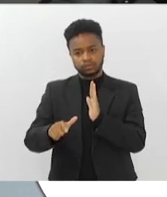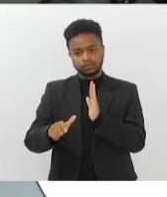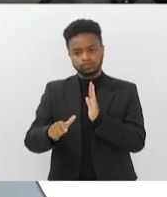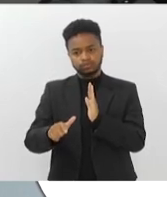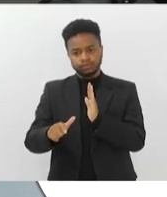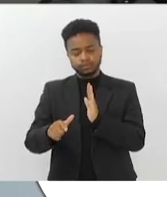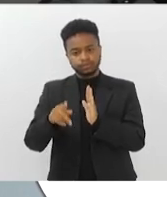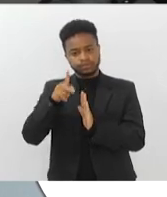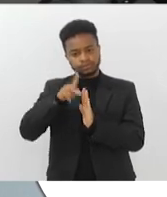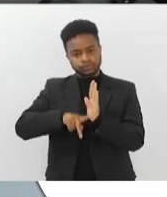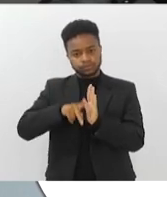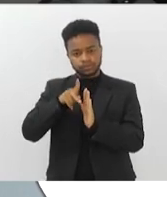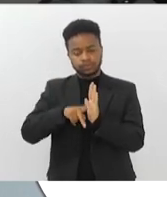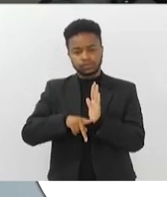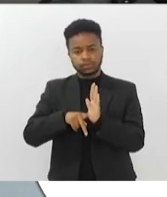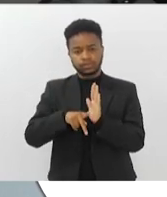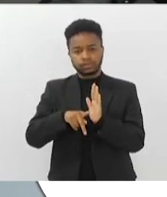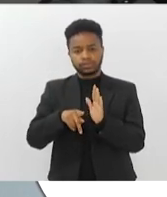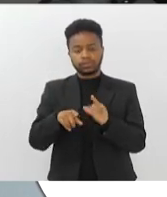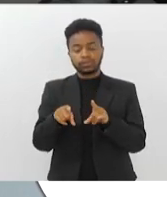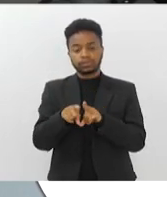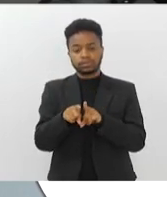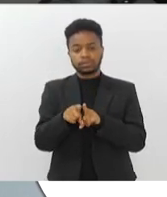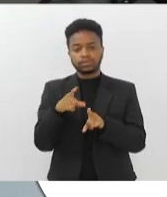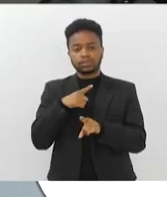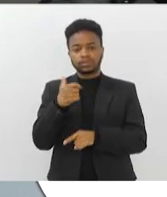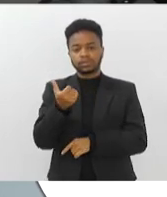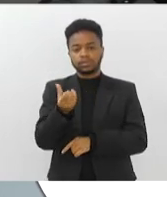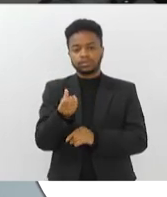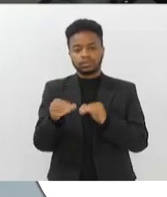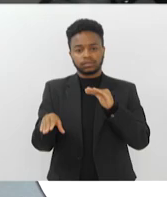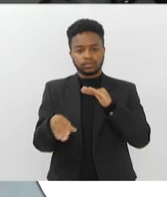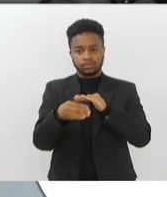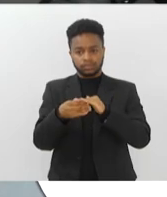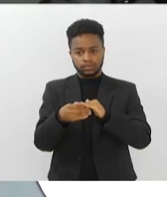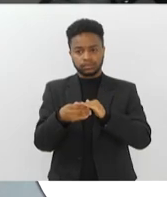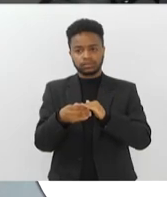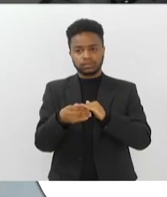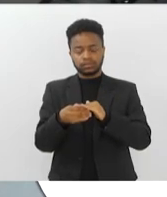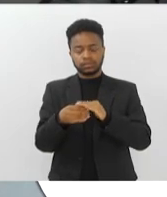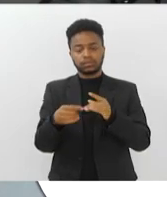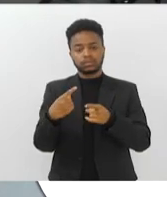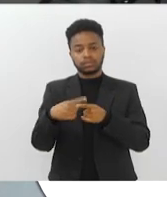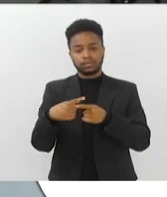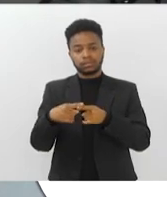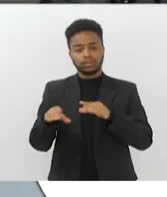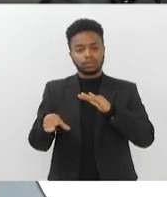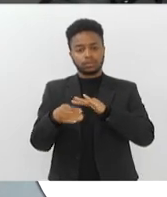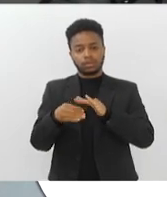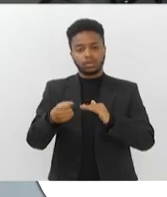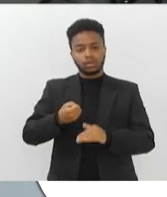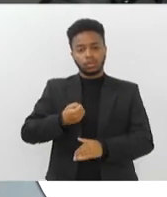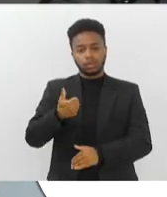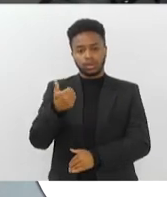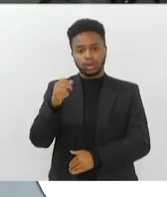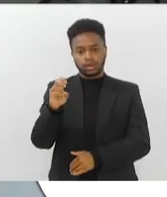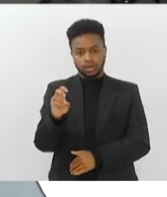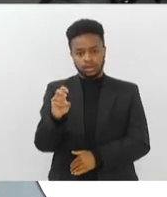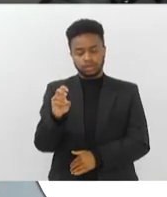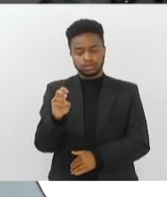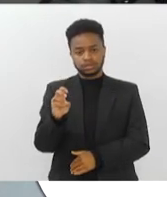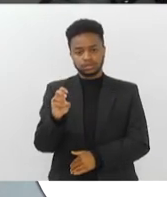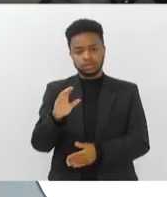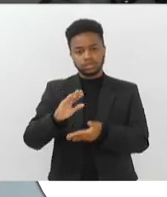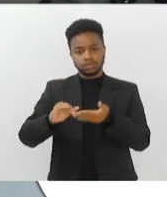o projeto, e com 16 emendas, e exatamente a emenda aditiva 15, ela